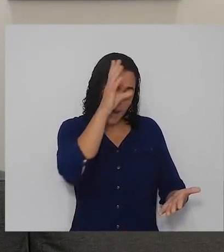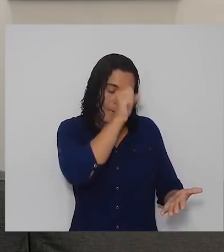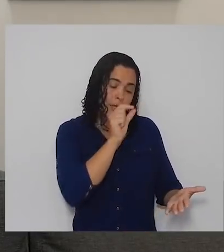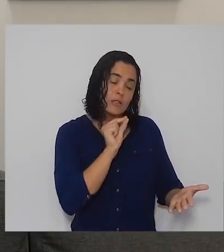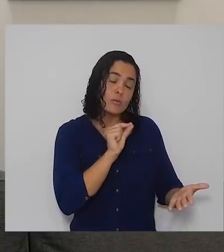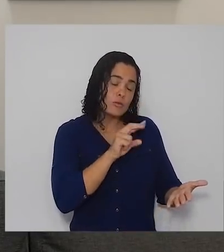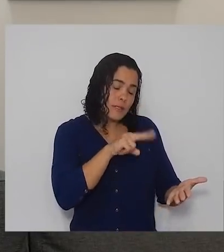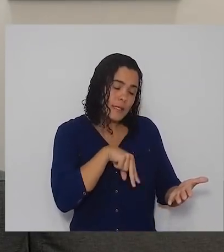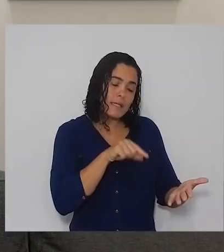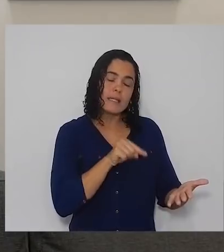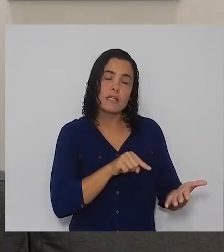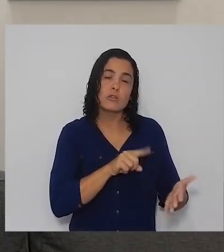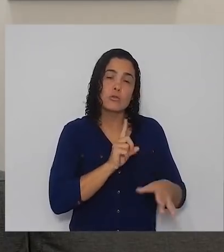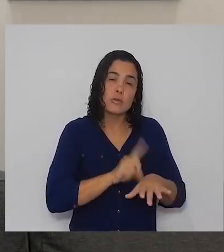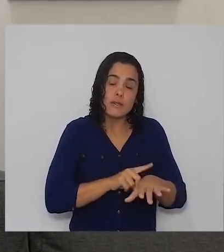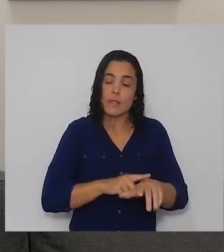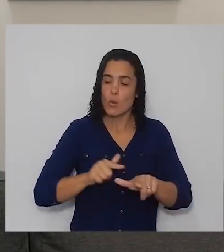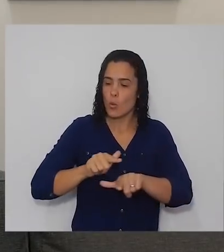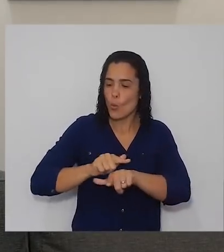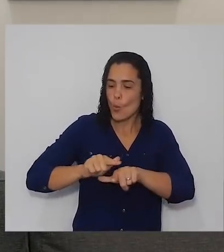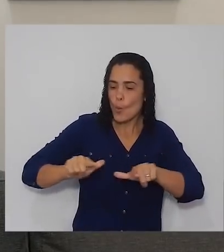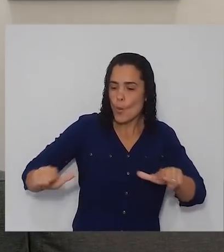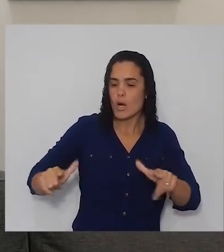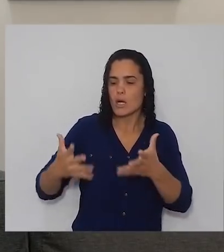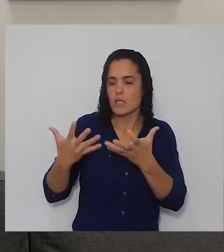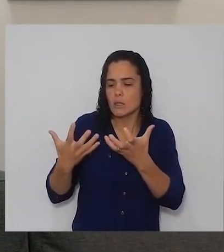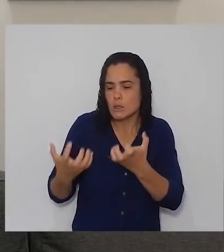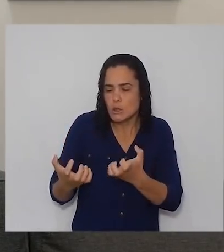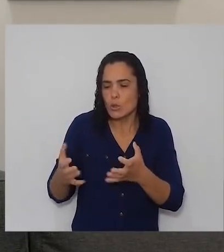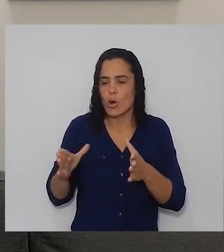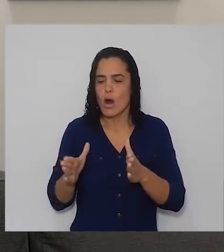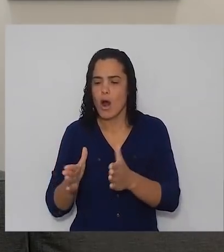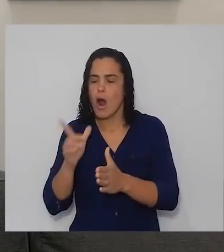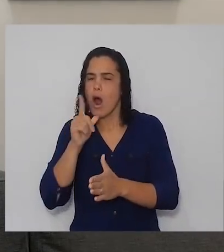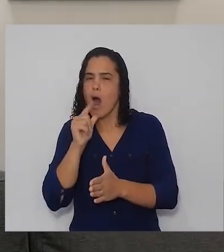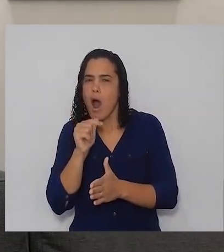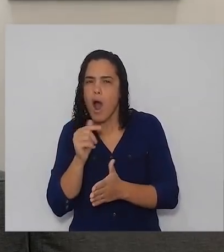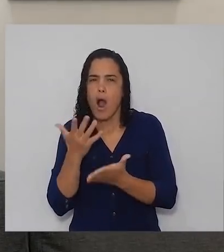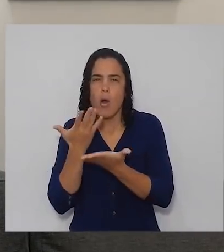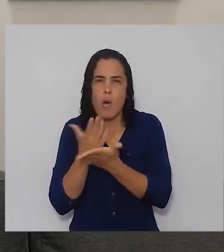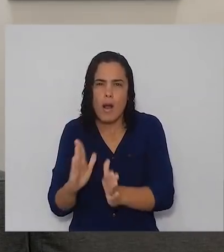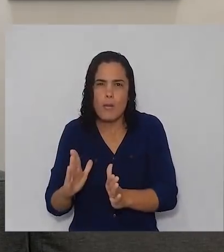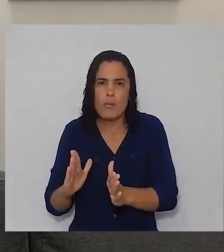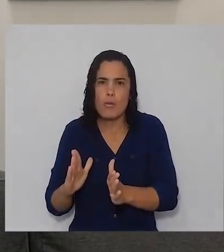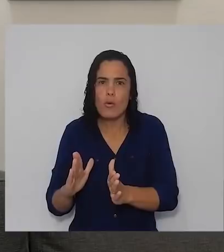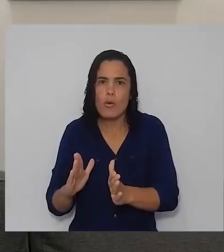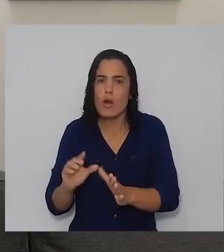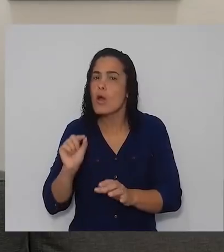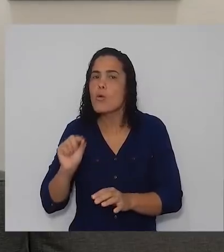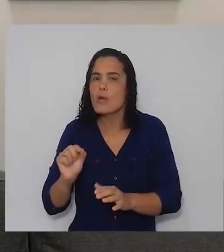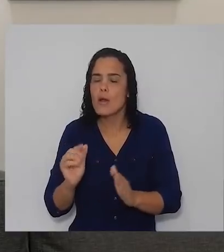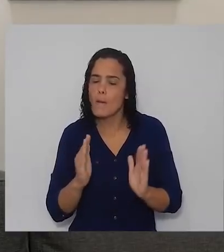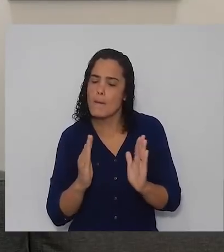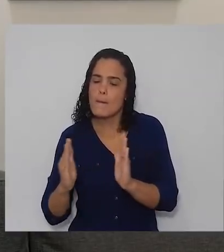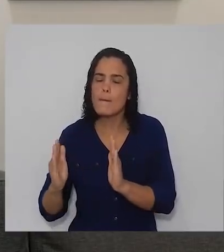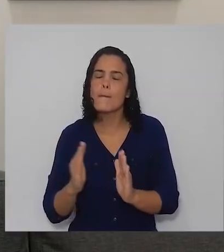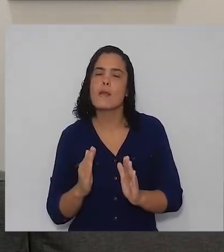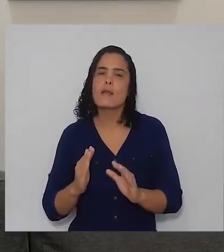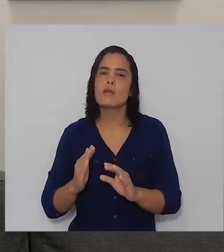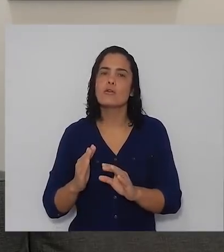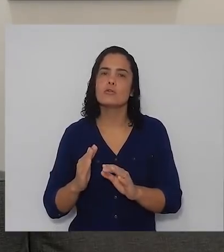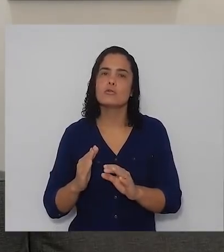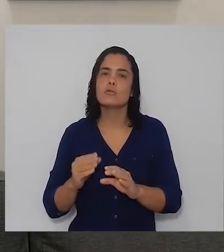seca, o tempo do riacho seco, compôs um tempo maior, um plano maior,